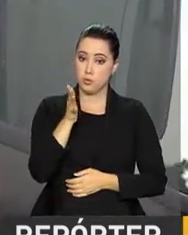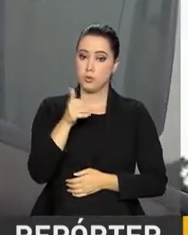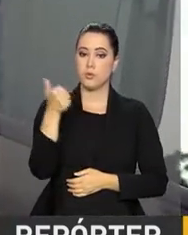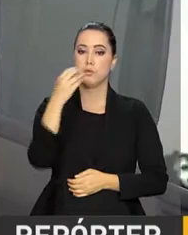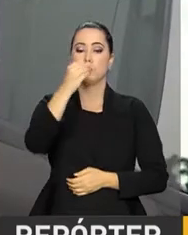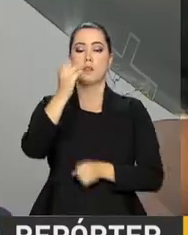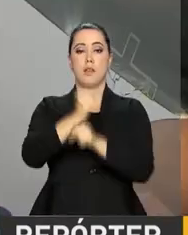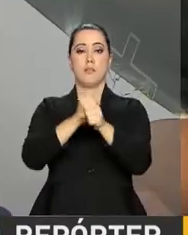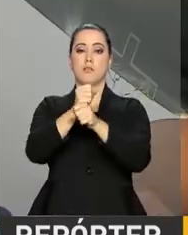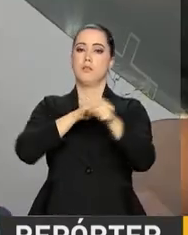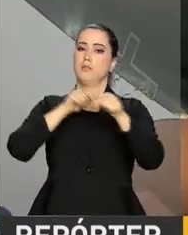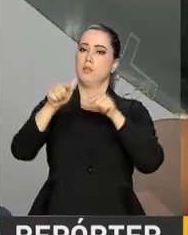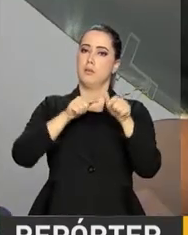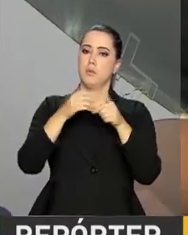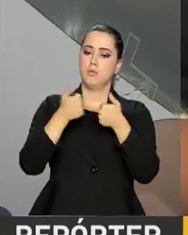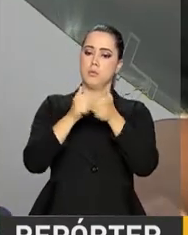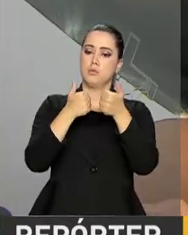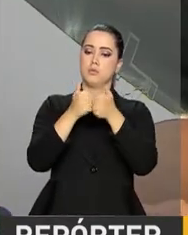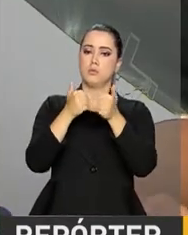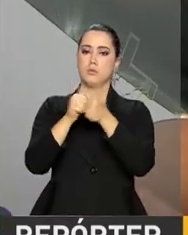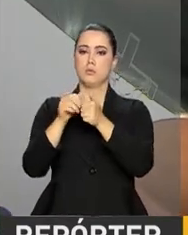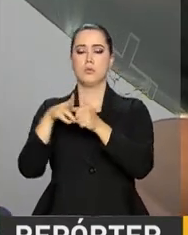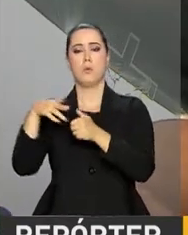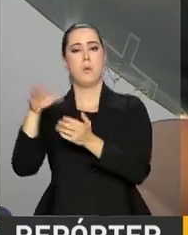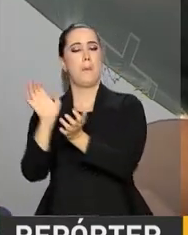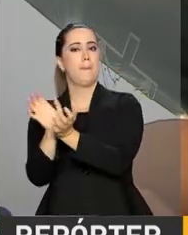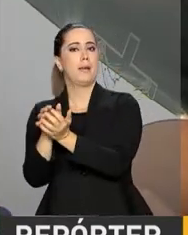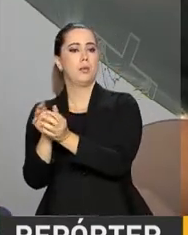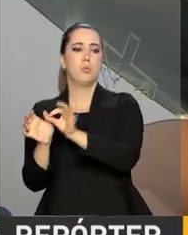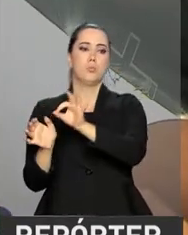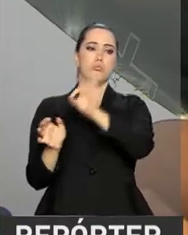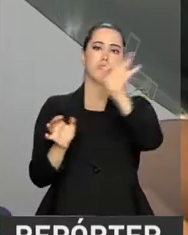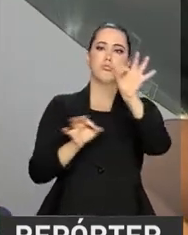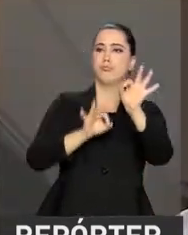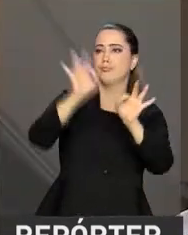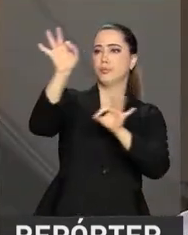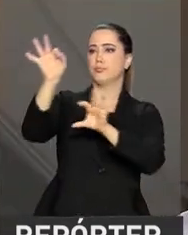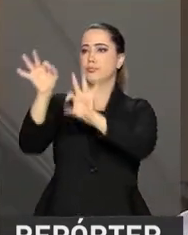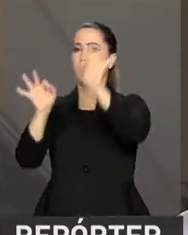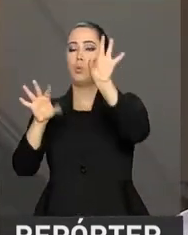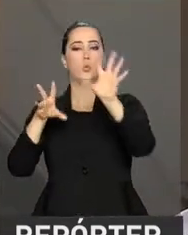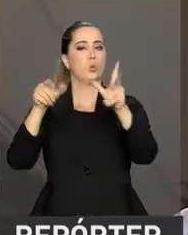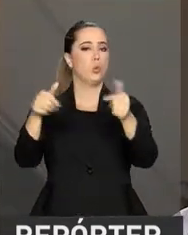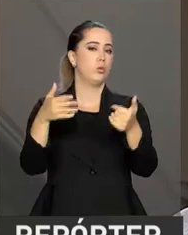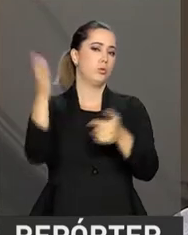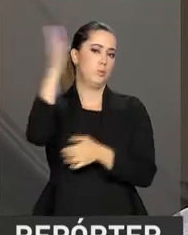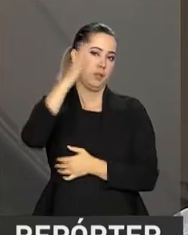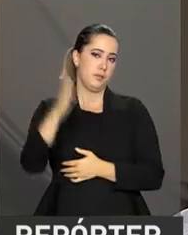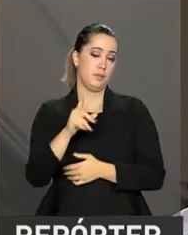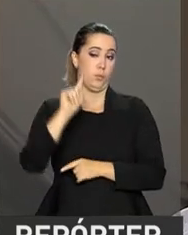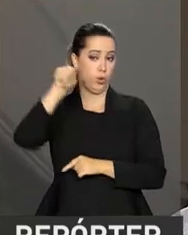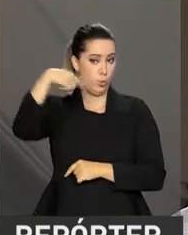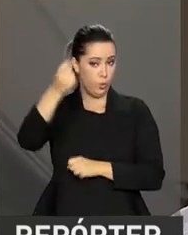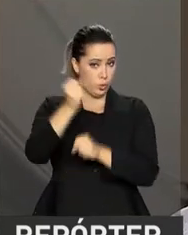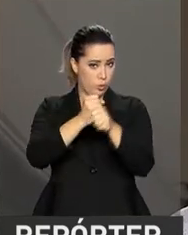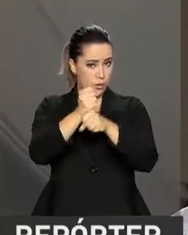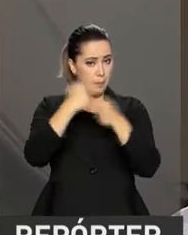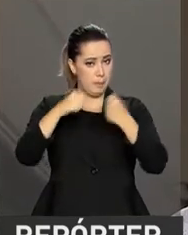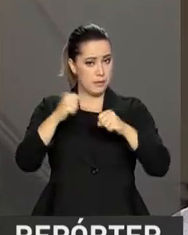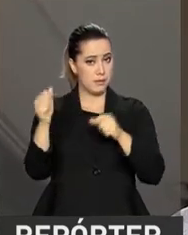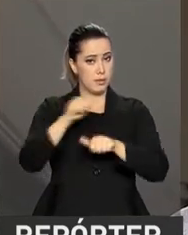há dez anos ele leva carga de são caetano em pernambuco para todo o brasil ano que vem vai renovar a carteira de motorista